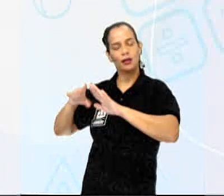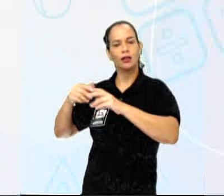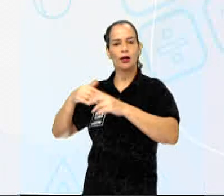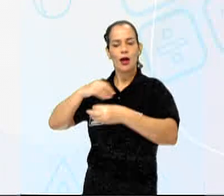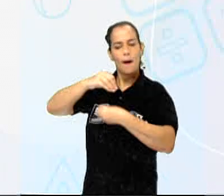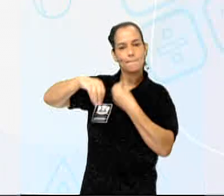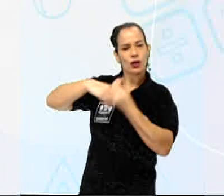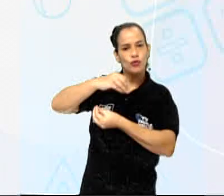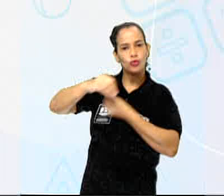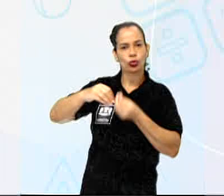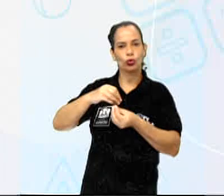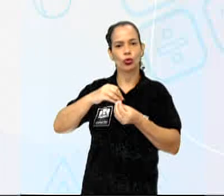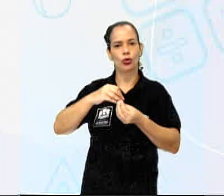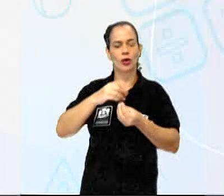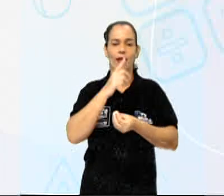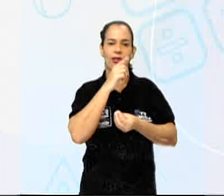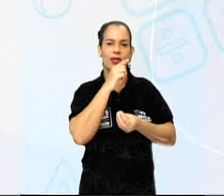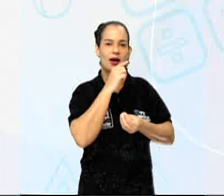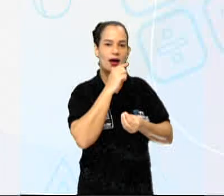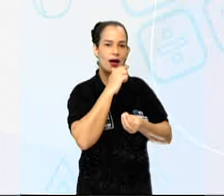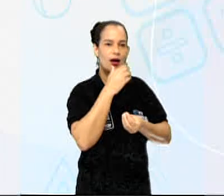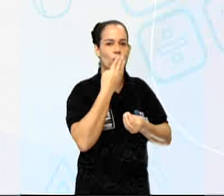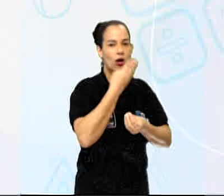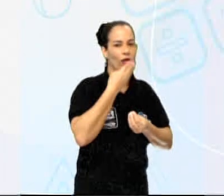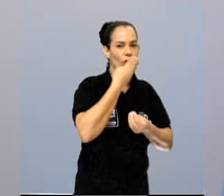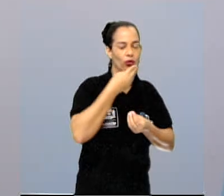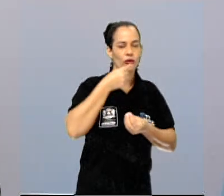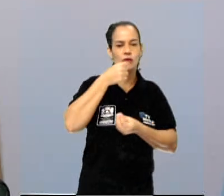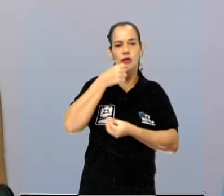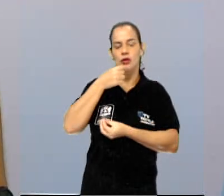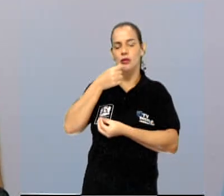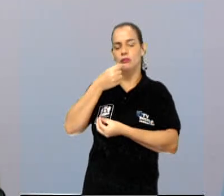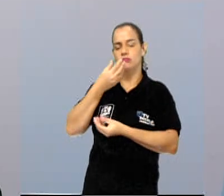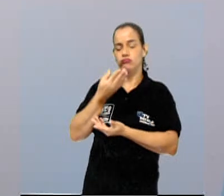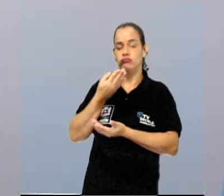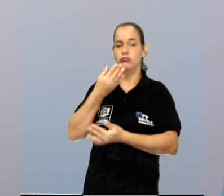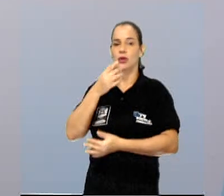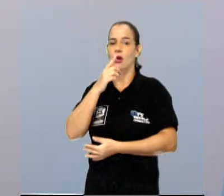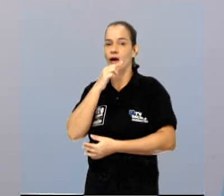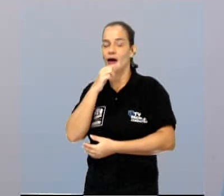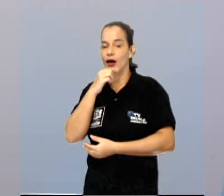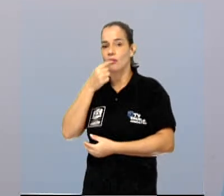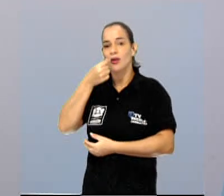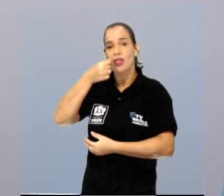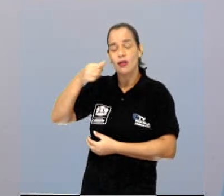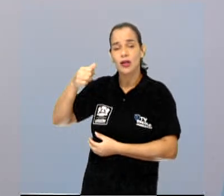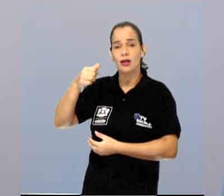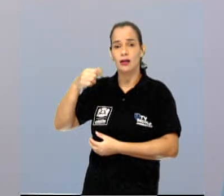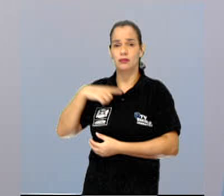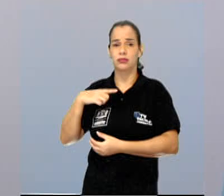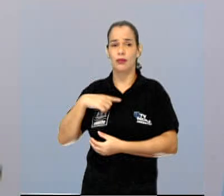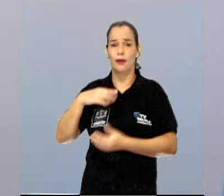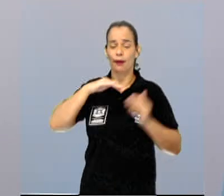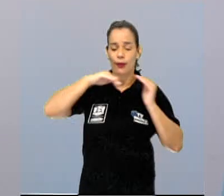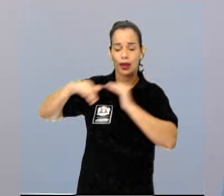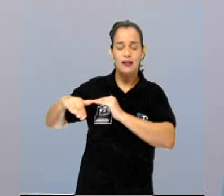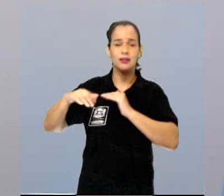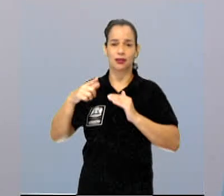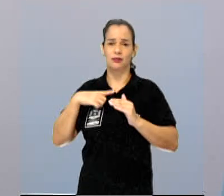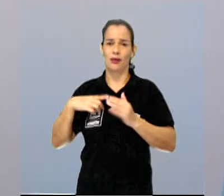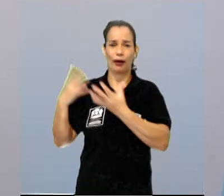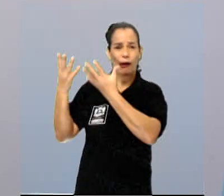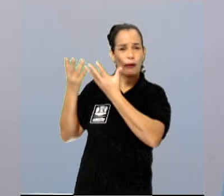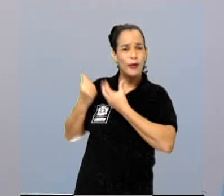mistura da água doce com salgada. E além do impacto da retirada do manguezal, nós temos essa região recebendo a